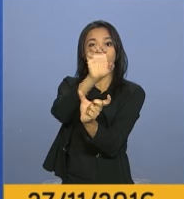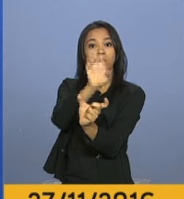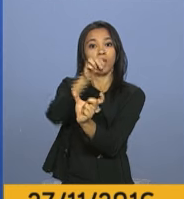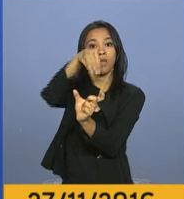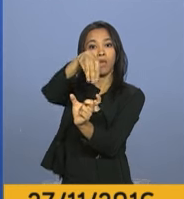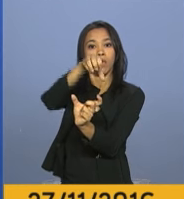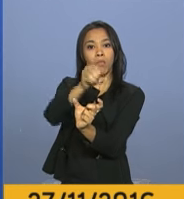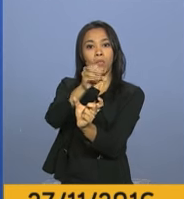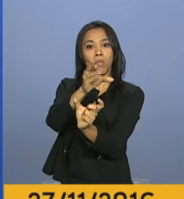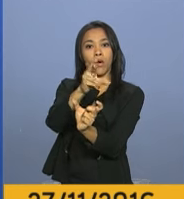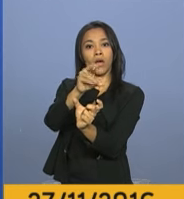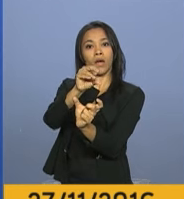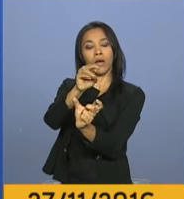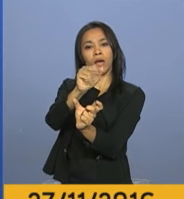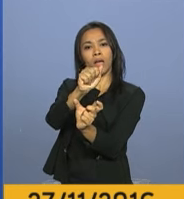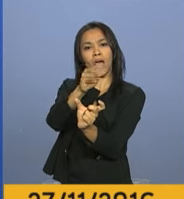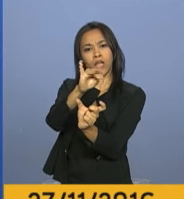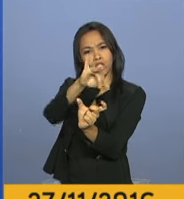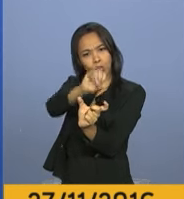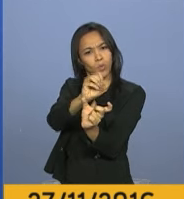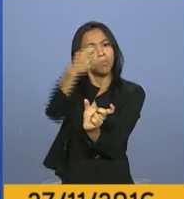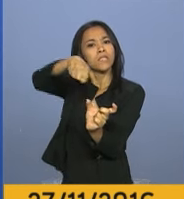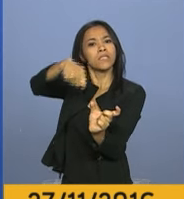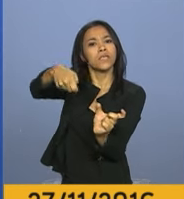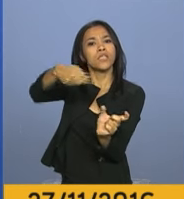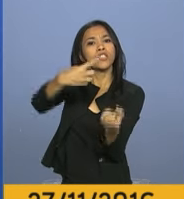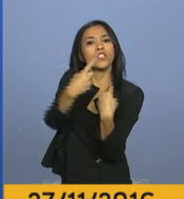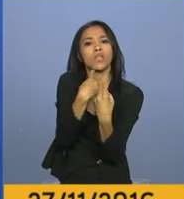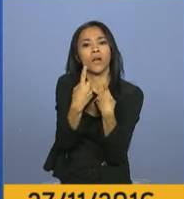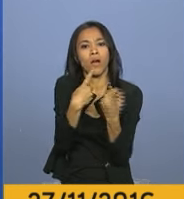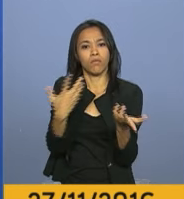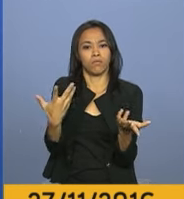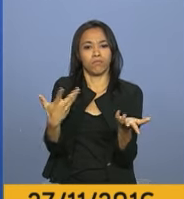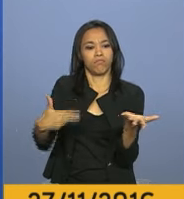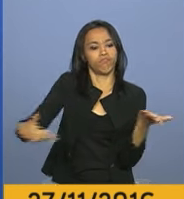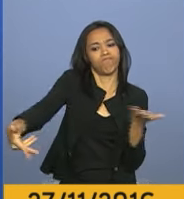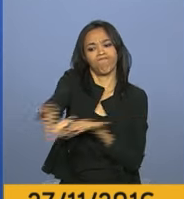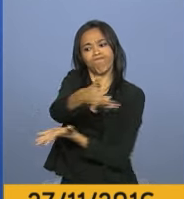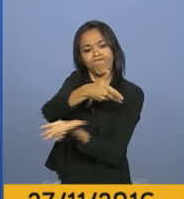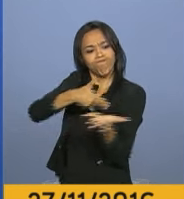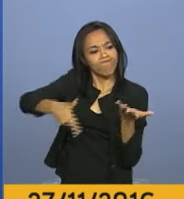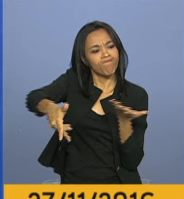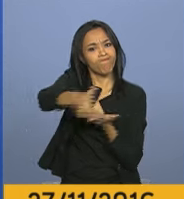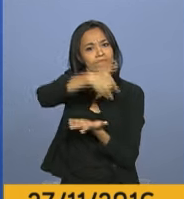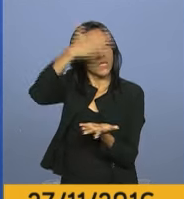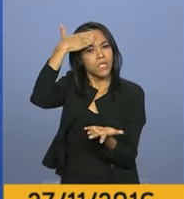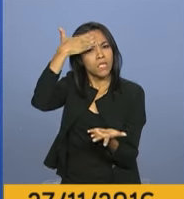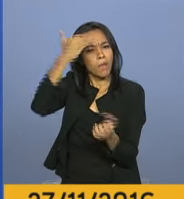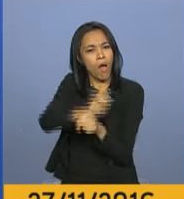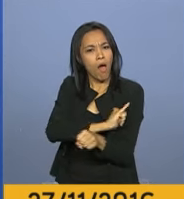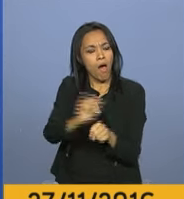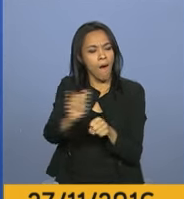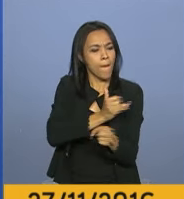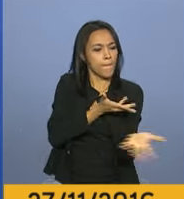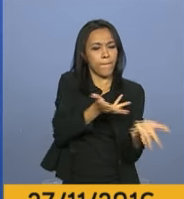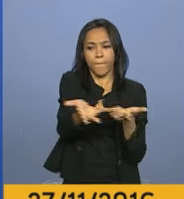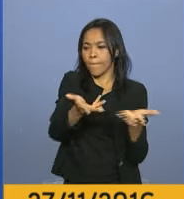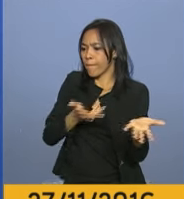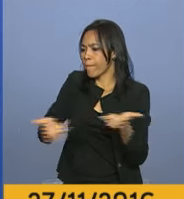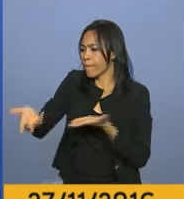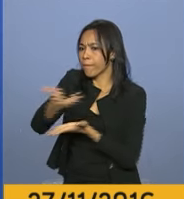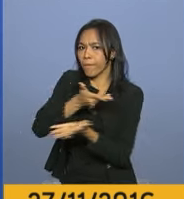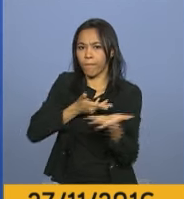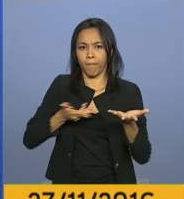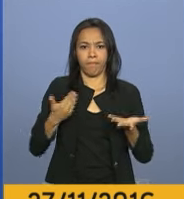né, mas você tem que dialogar, especialmente dialogar com a força popular